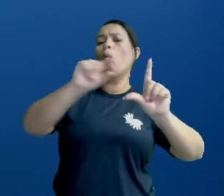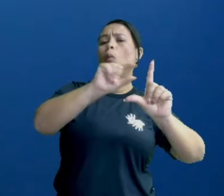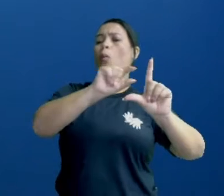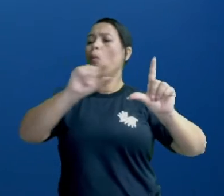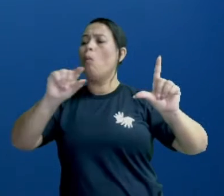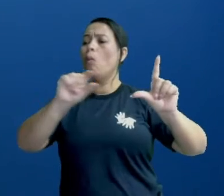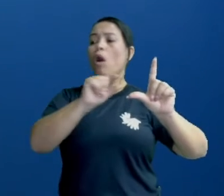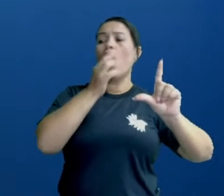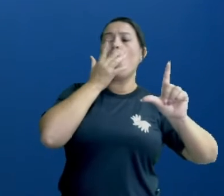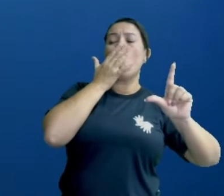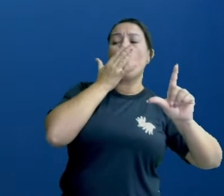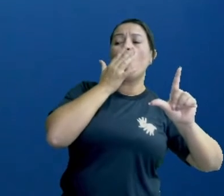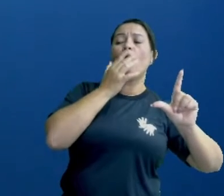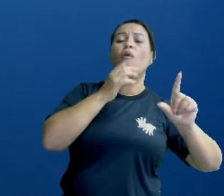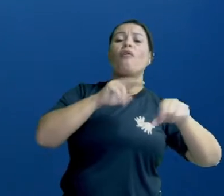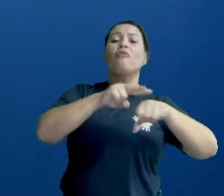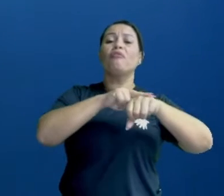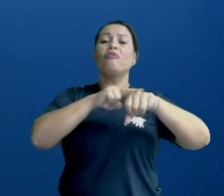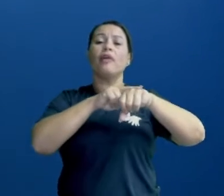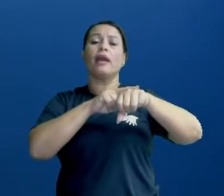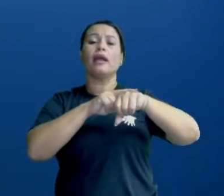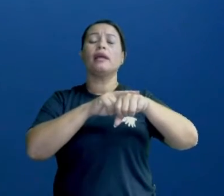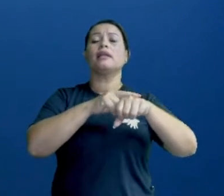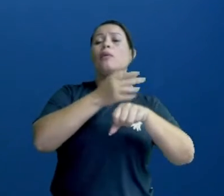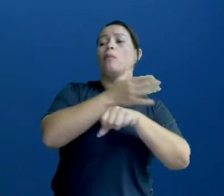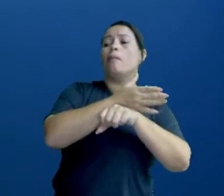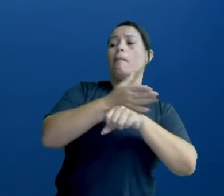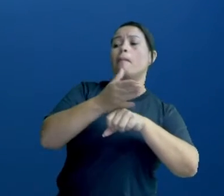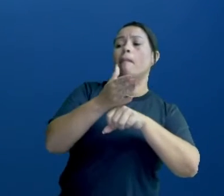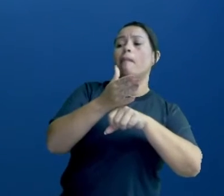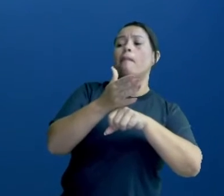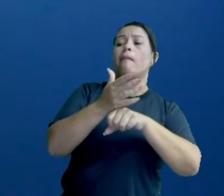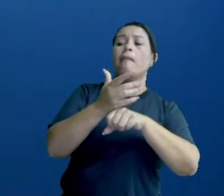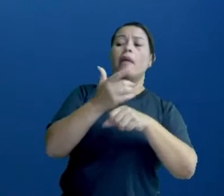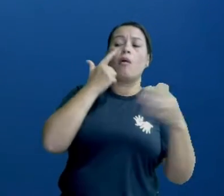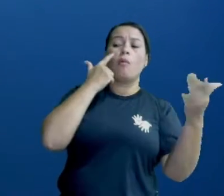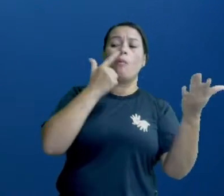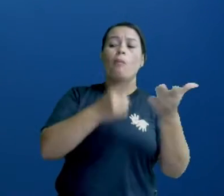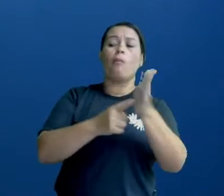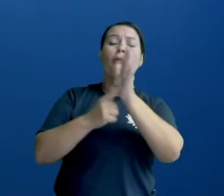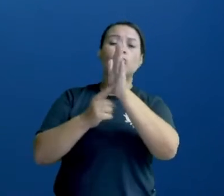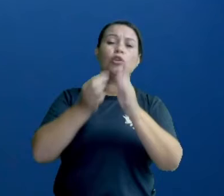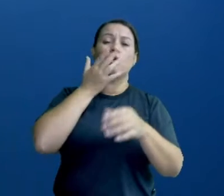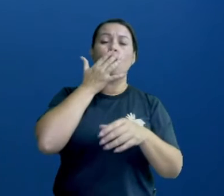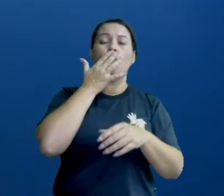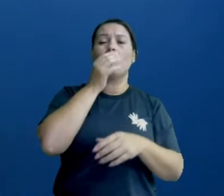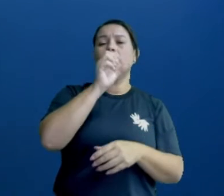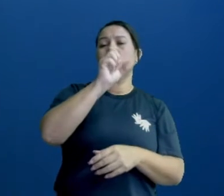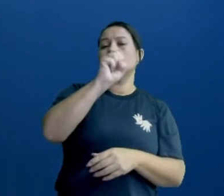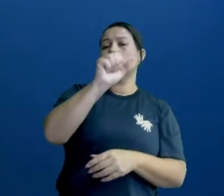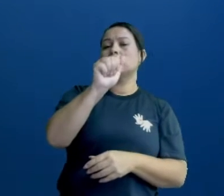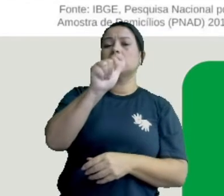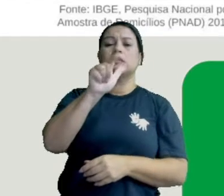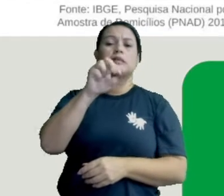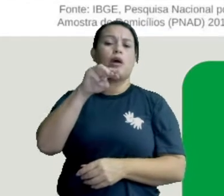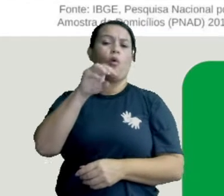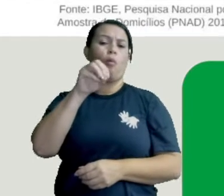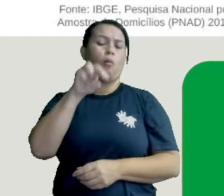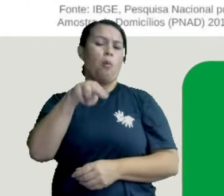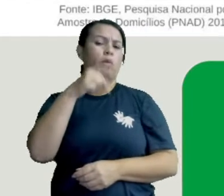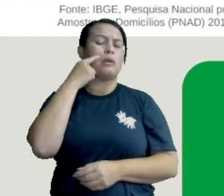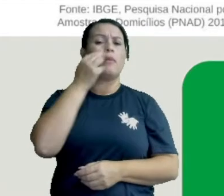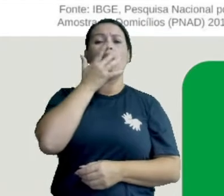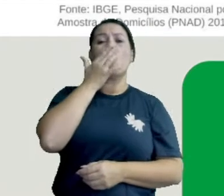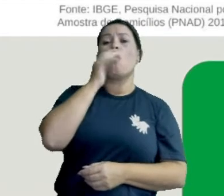o vermelho aqui preto, o pardo aqui com essa tonalidade meio salmão, né? O azul para o amarelo e o azul mais claro